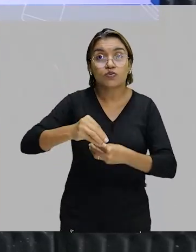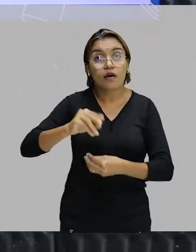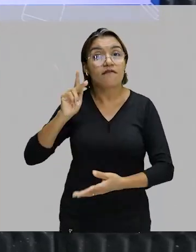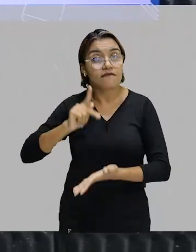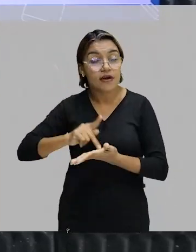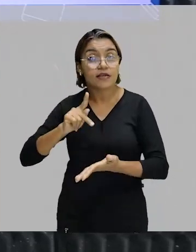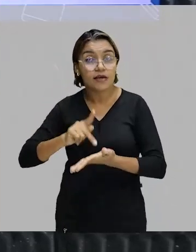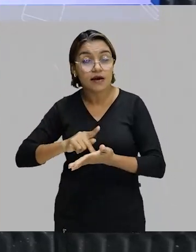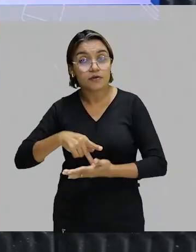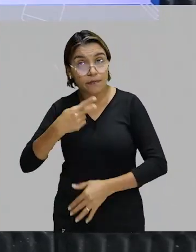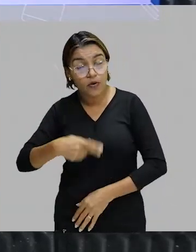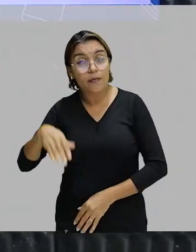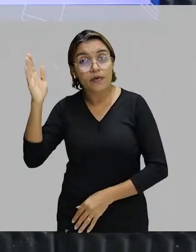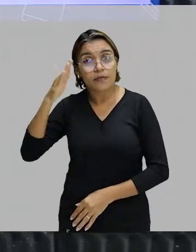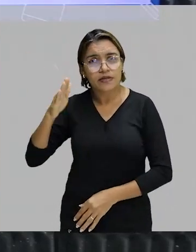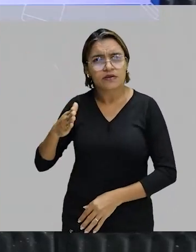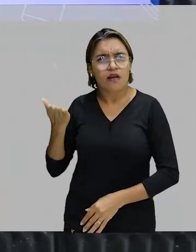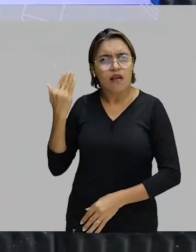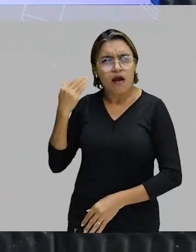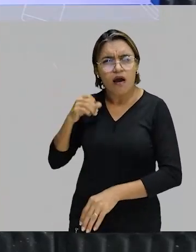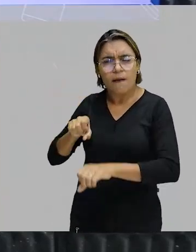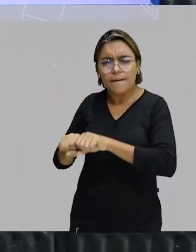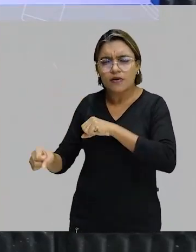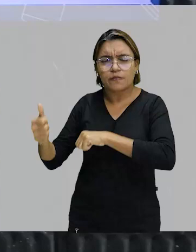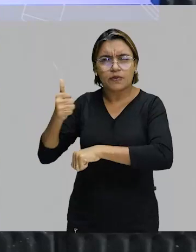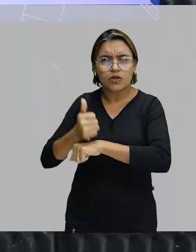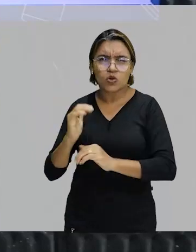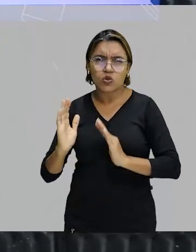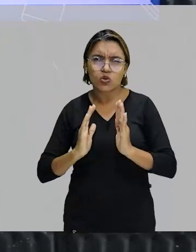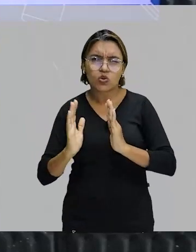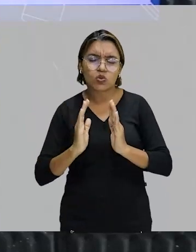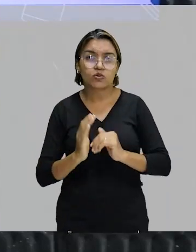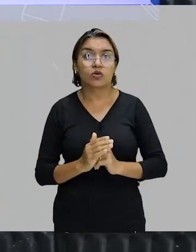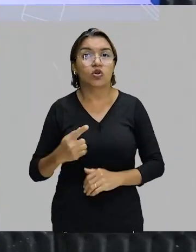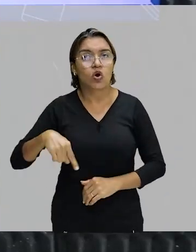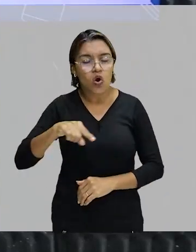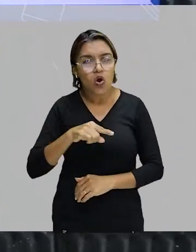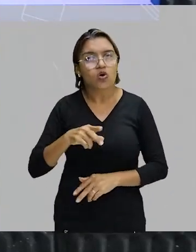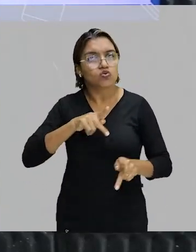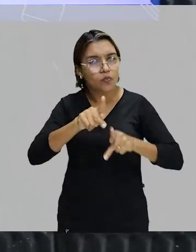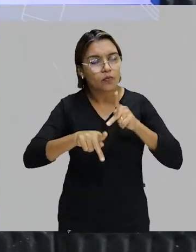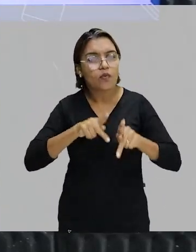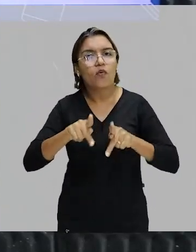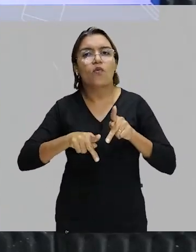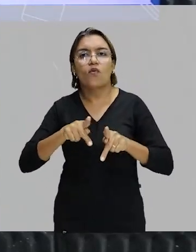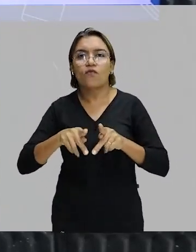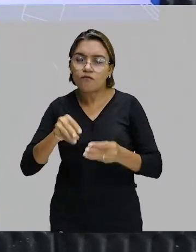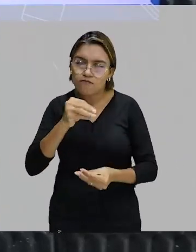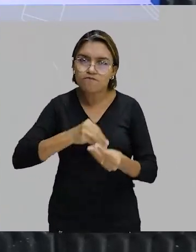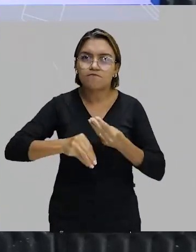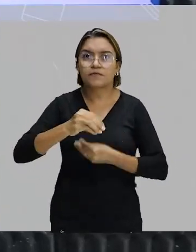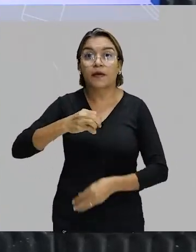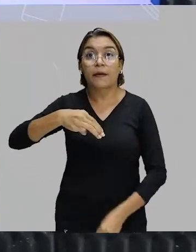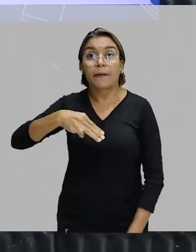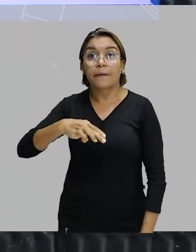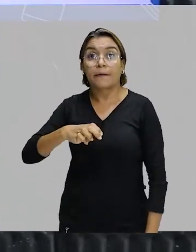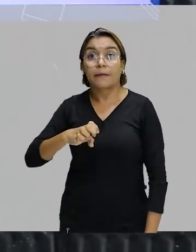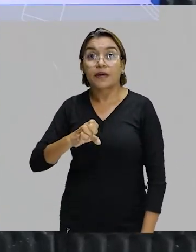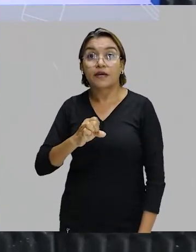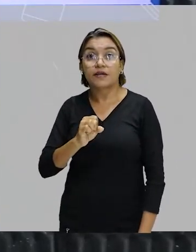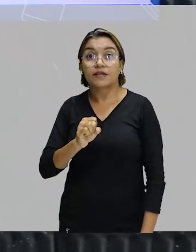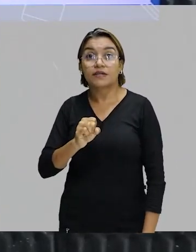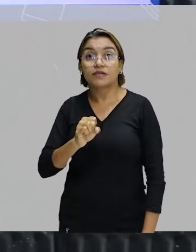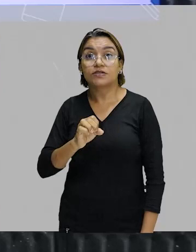realidade. Desde o período colonial, nós somos, por excelência, um povo misturado, um povo mestiço, um